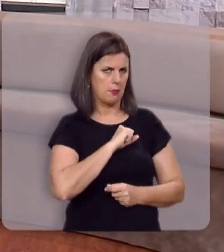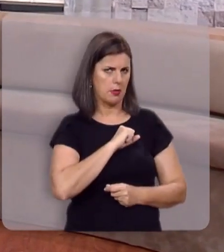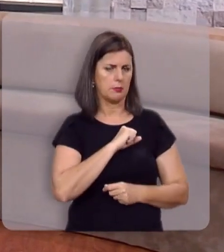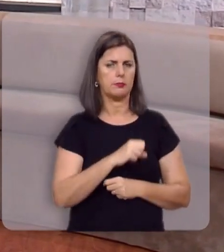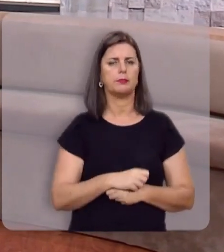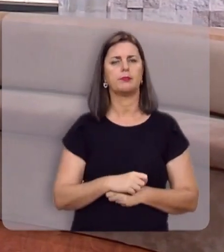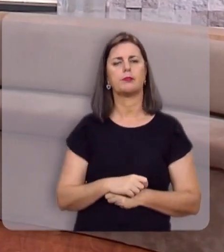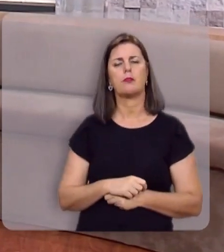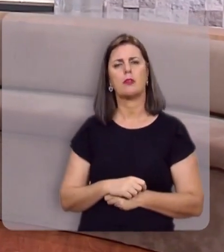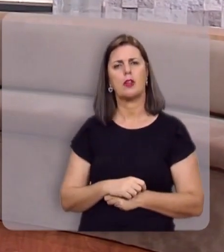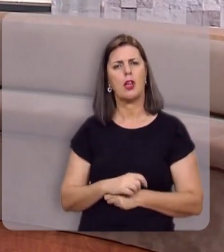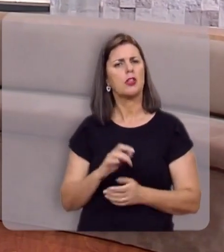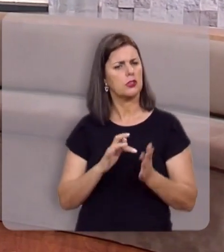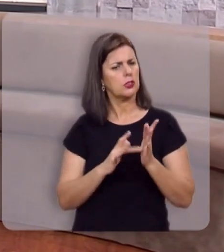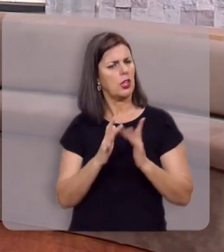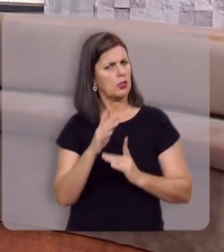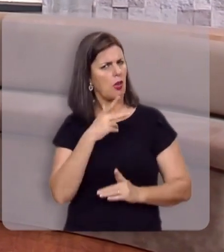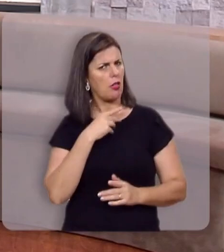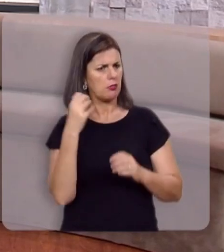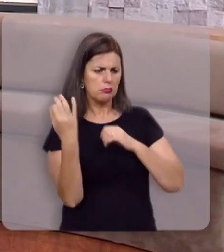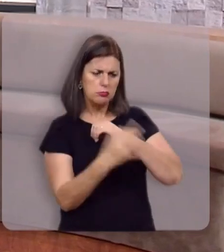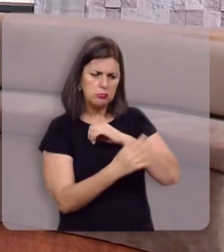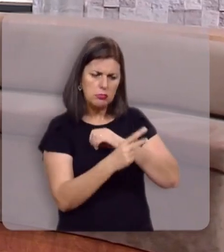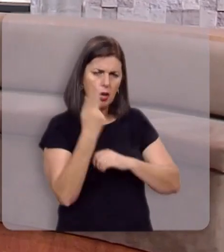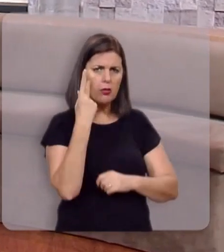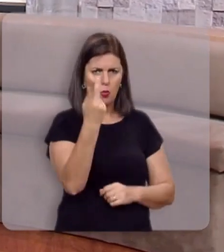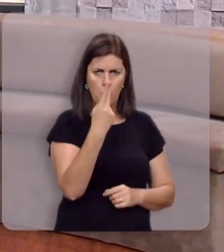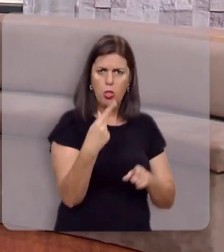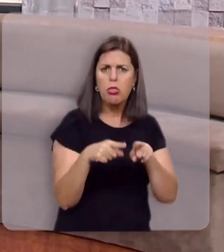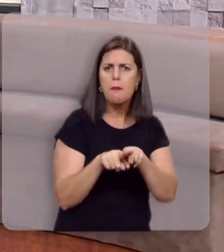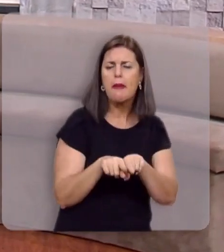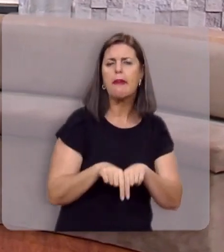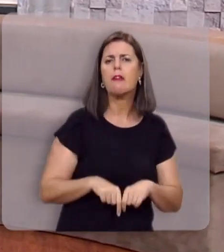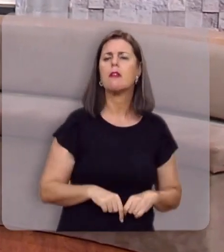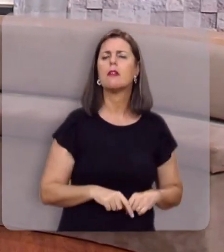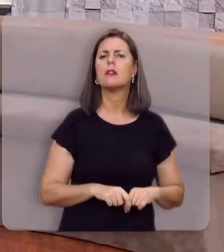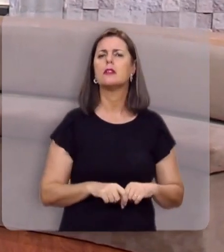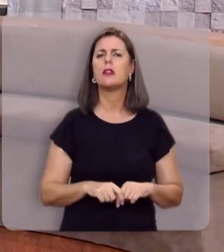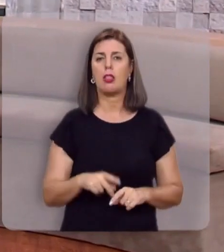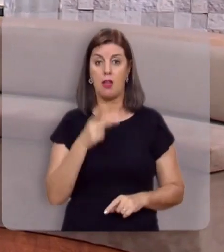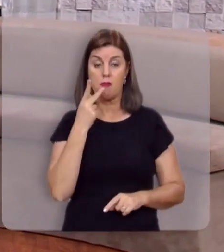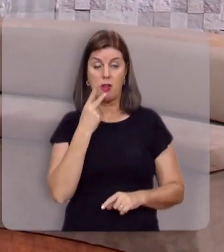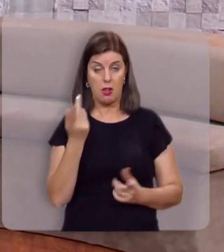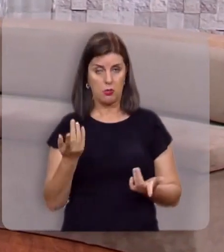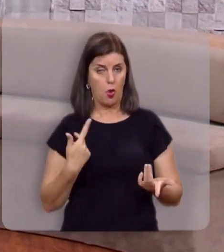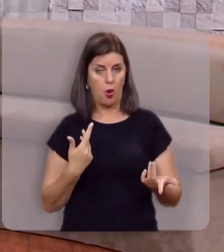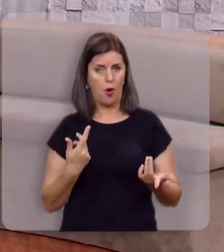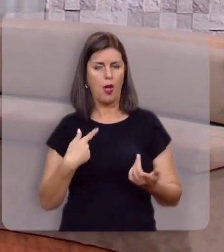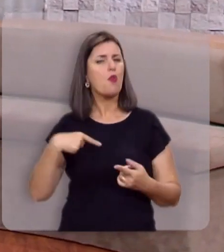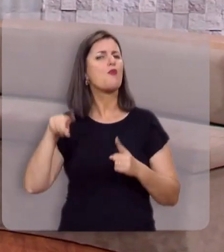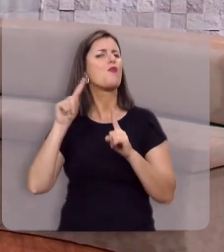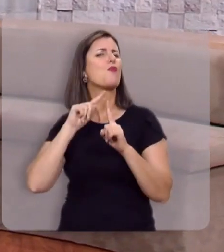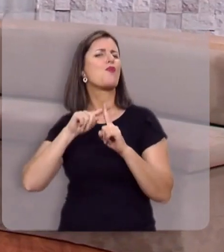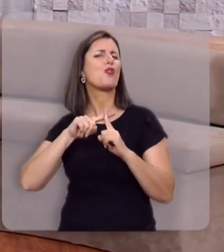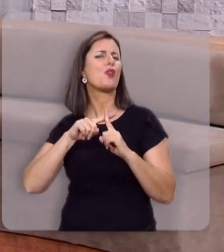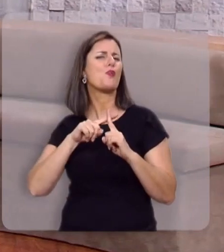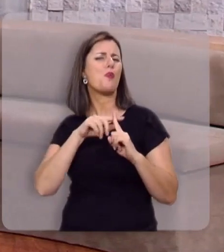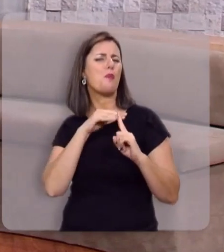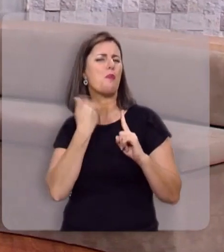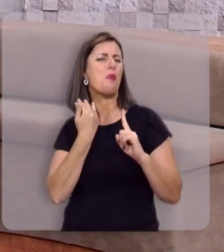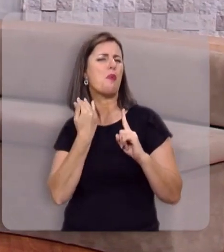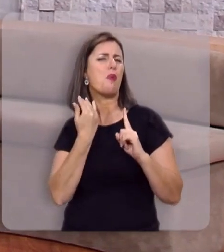Jesus está pegando pesado com essa igreja, e com você e comigo. E ele está dizendo o seguinte: olha, eu não fui à